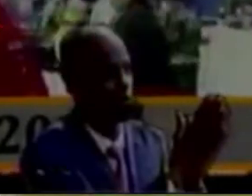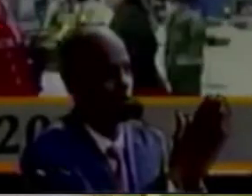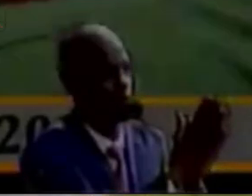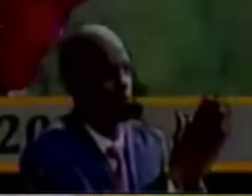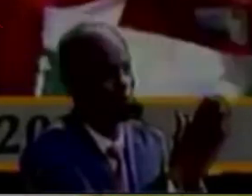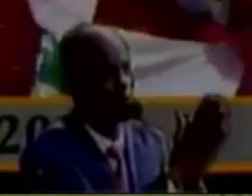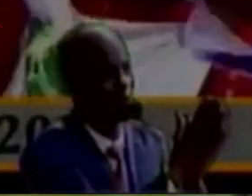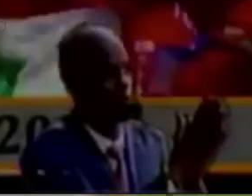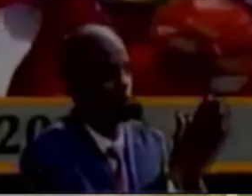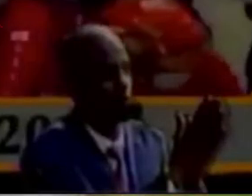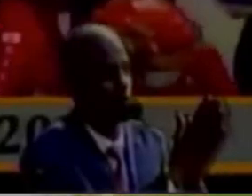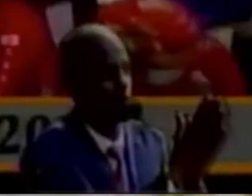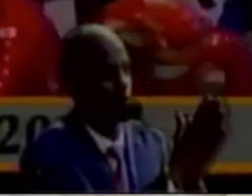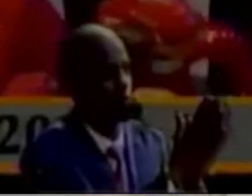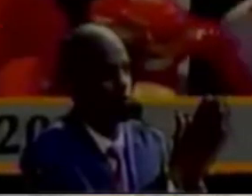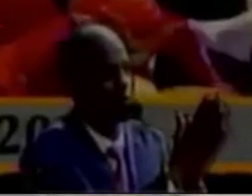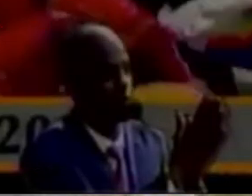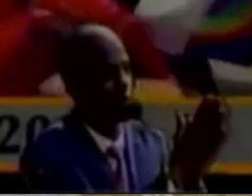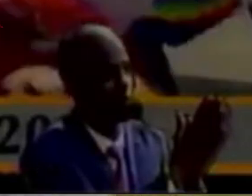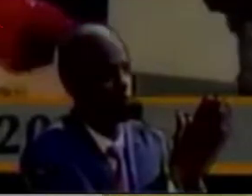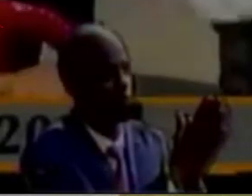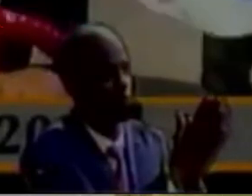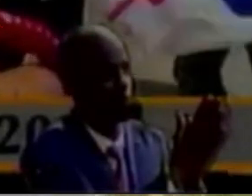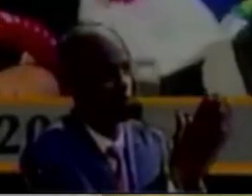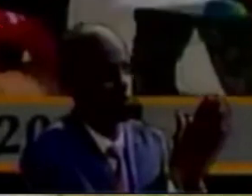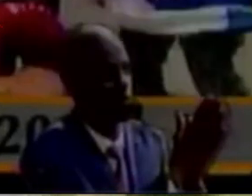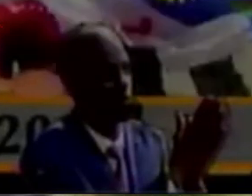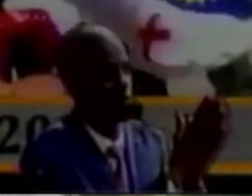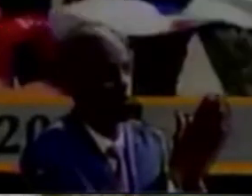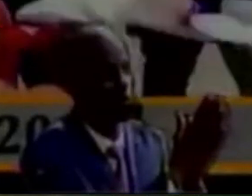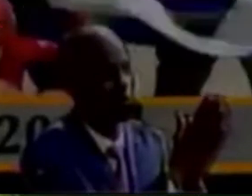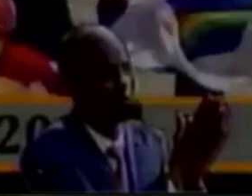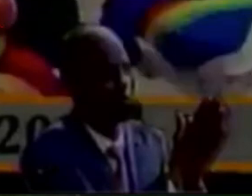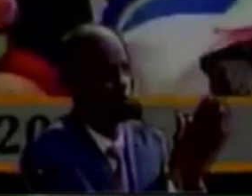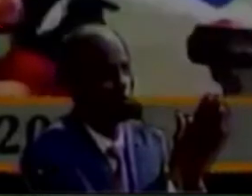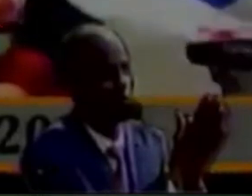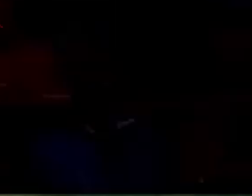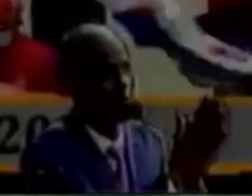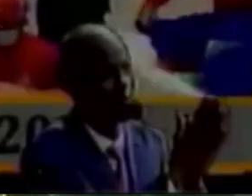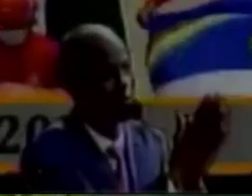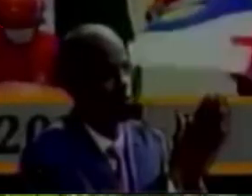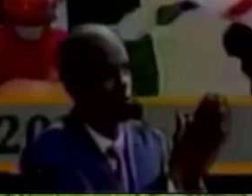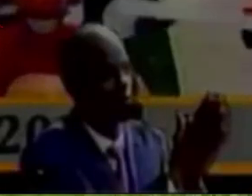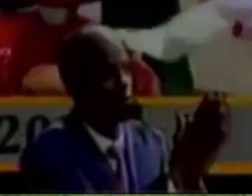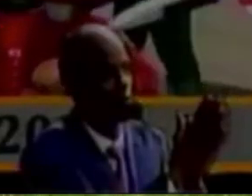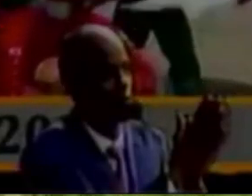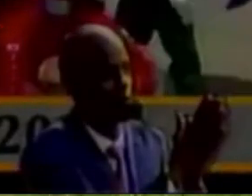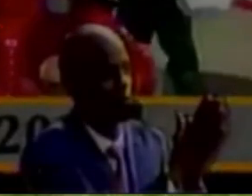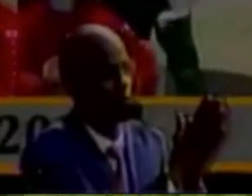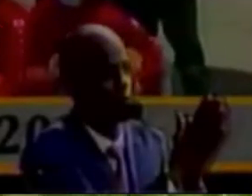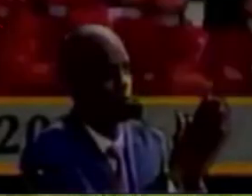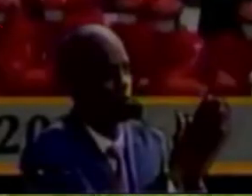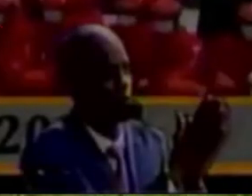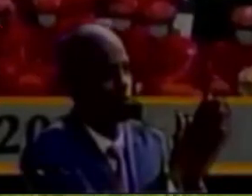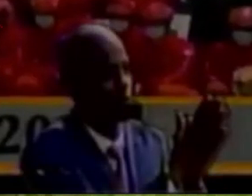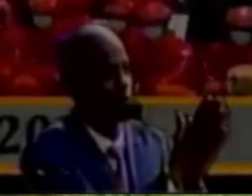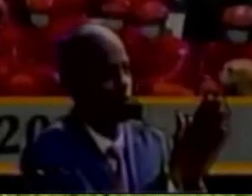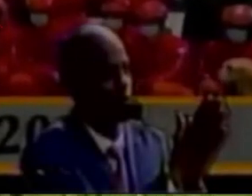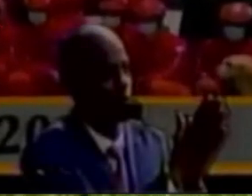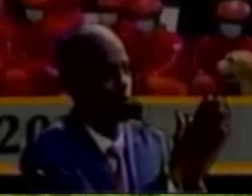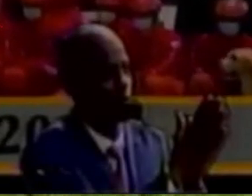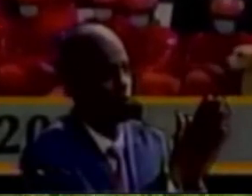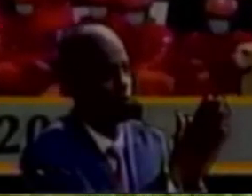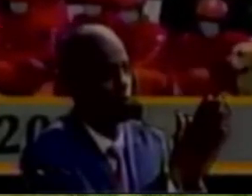temos militares, bombeiros especializados em busca de pessoas e de corpos. Por isso nós também trazemos dois